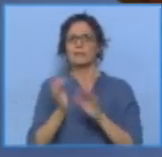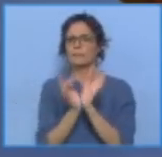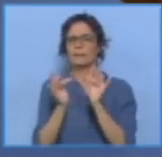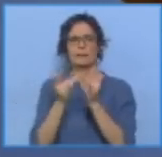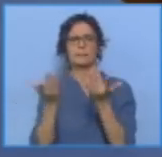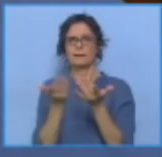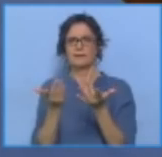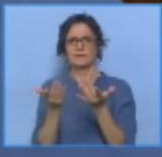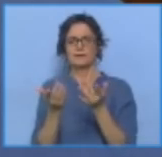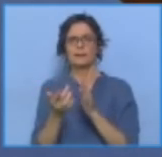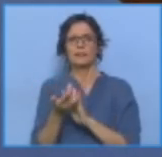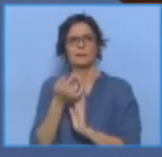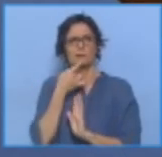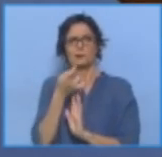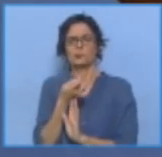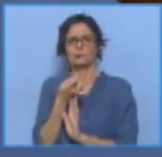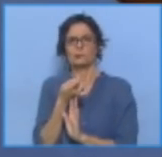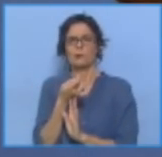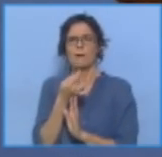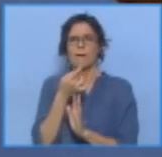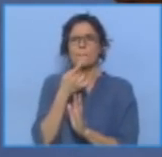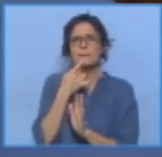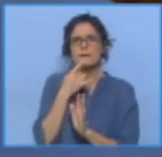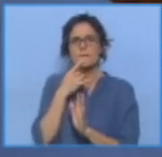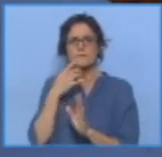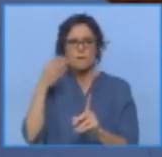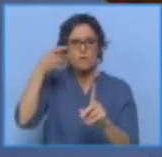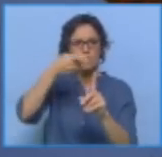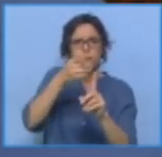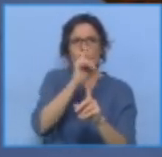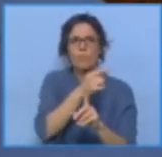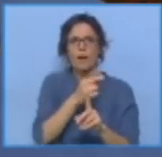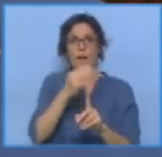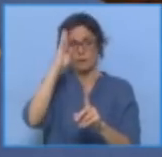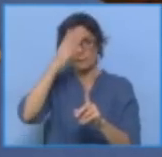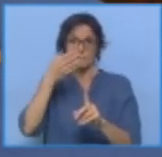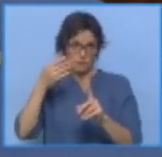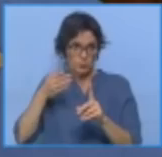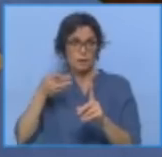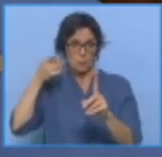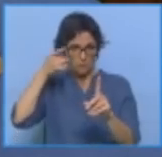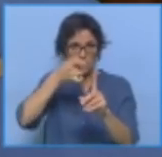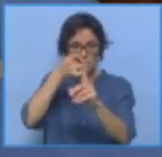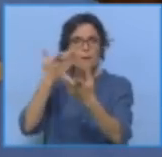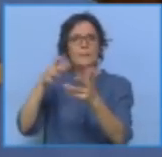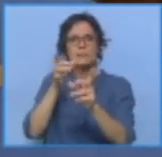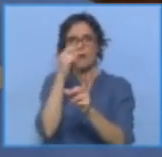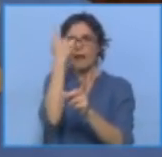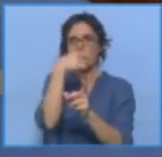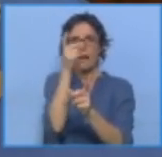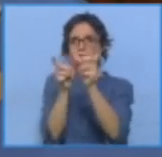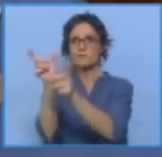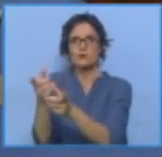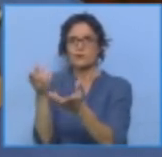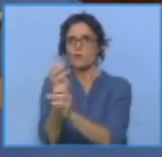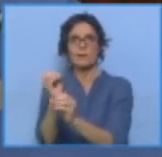percebe bem onde se está a chegar. Sabemos que chegamos longe, mas não temos a cara dos interlocutores à frente. Como é que tem sido também